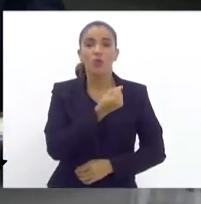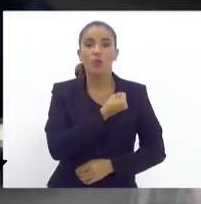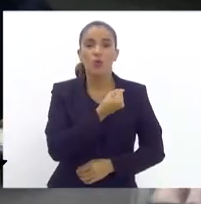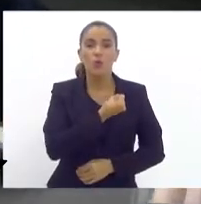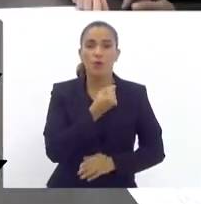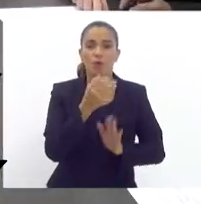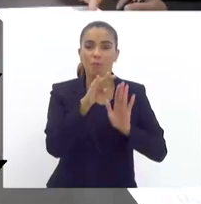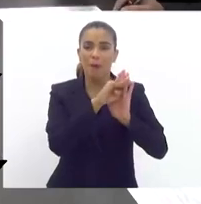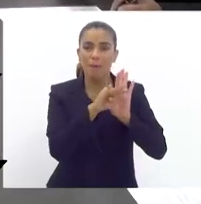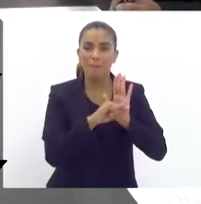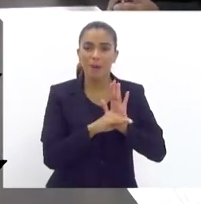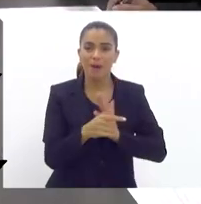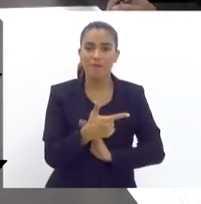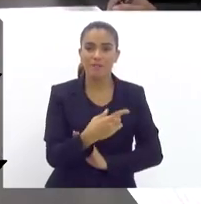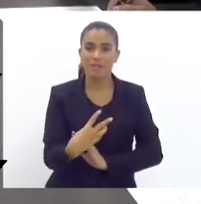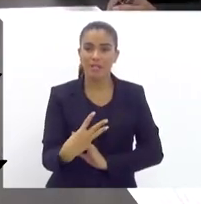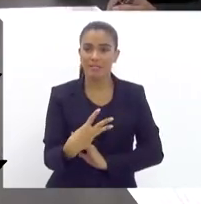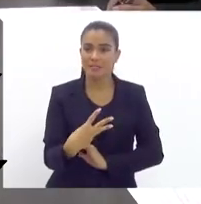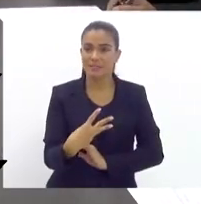pauta.